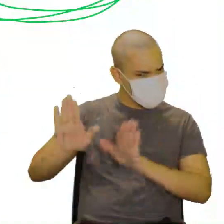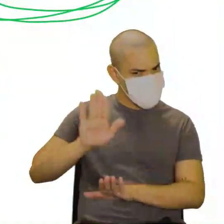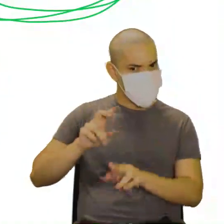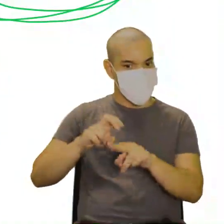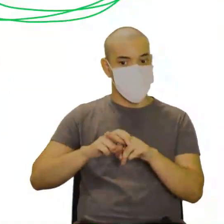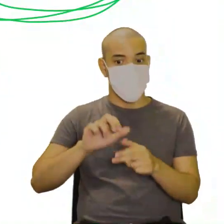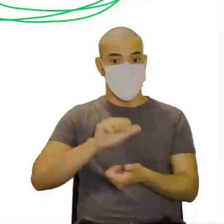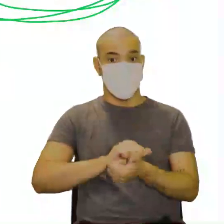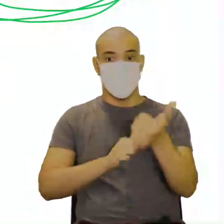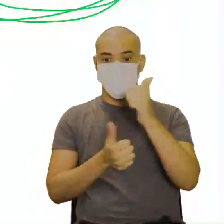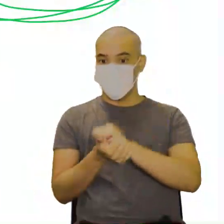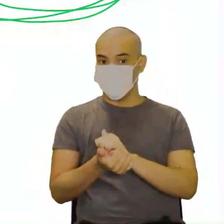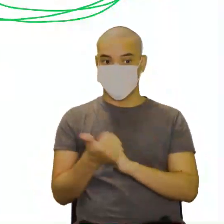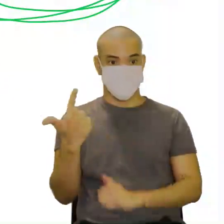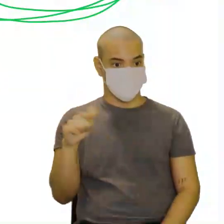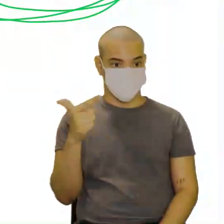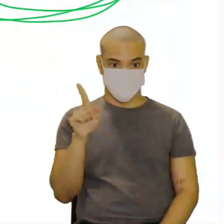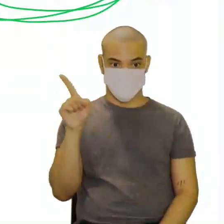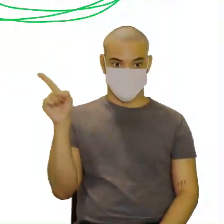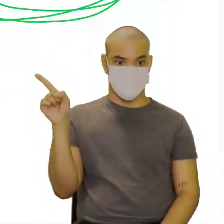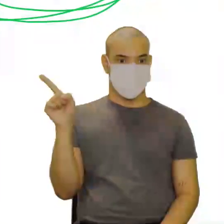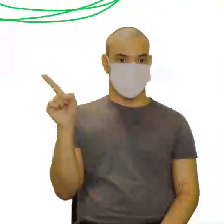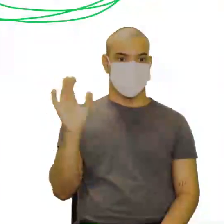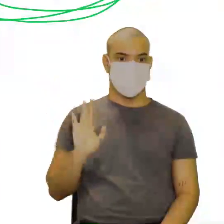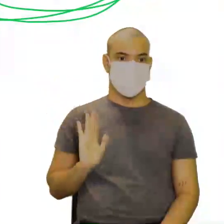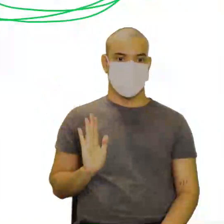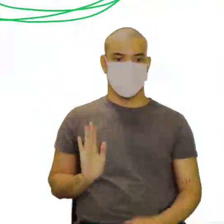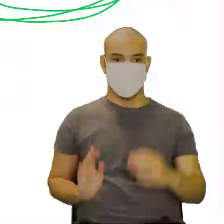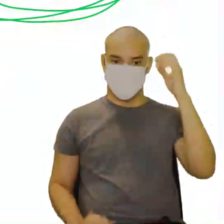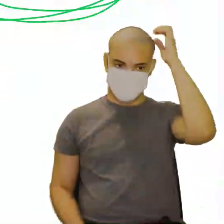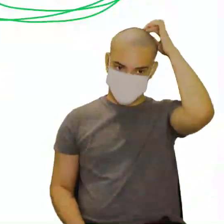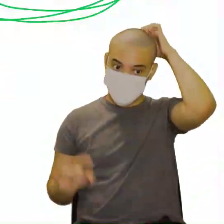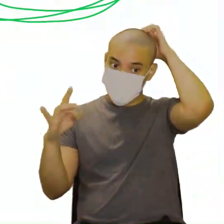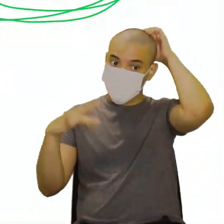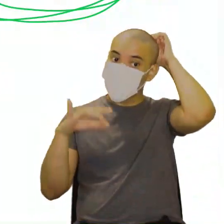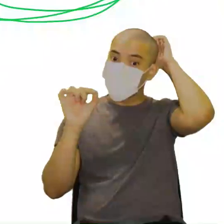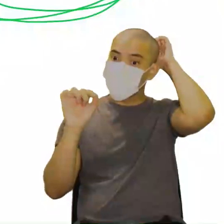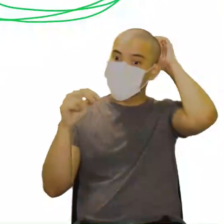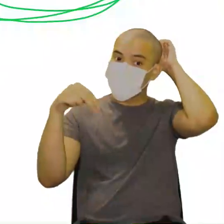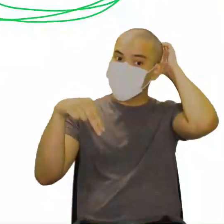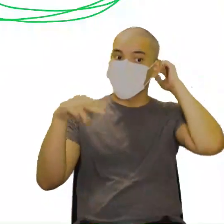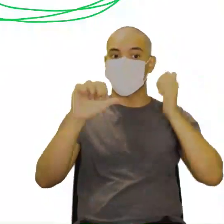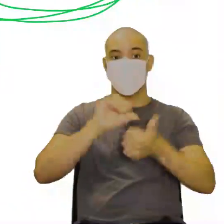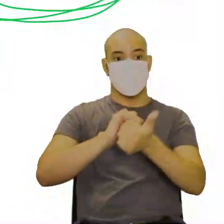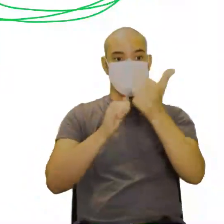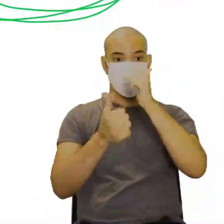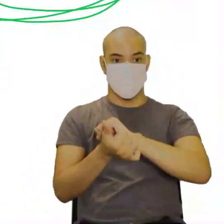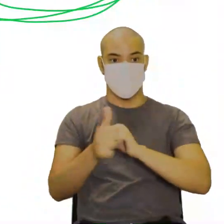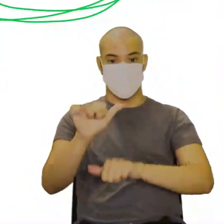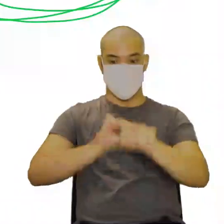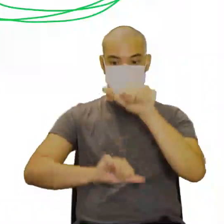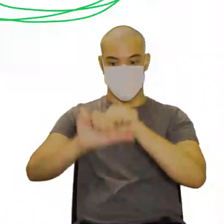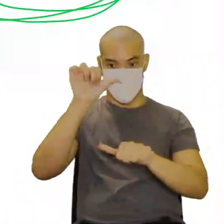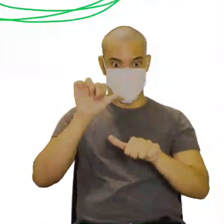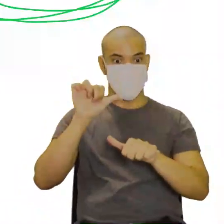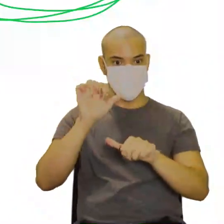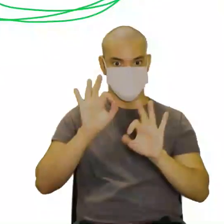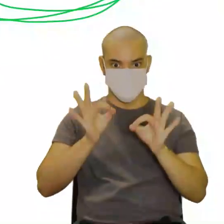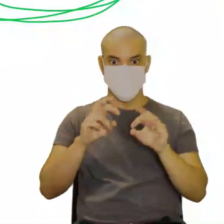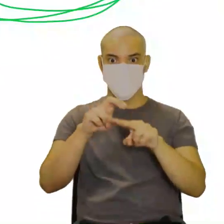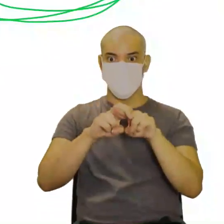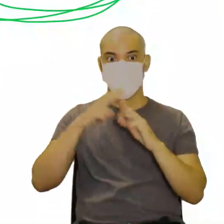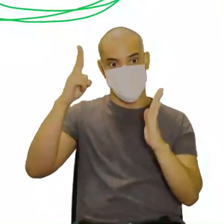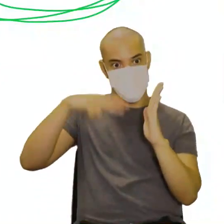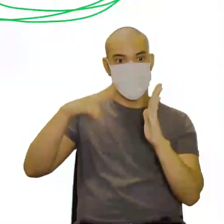transformação. Se não tem nenhuma alternativa aqui, ó, sobrou N. Então, você transforma em N, entendido? Então, é assim que você faz a leitura